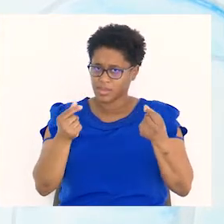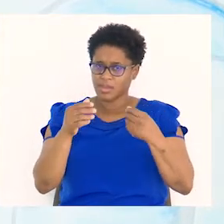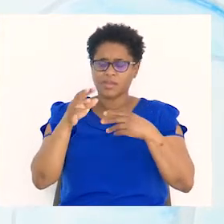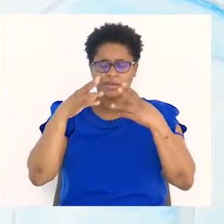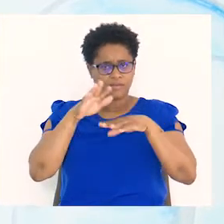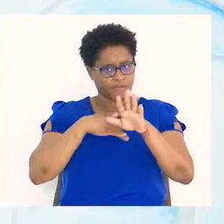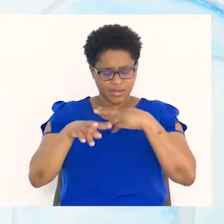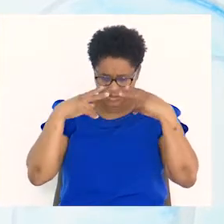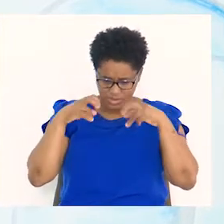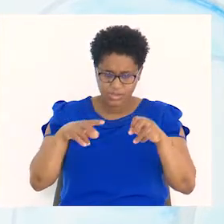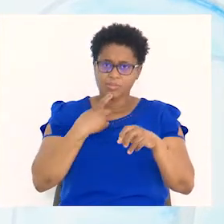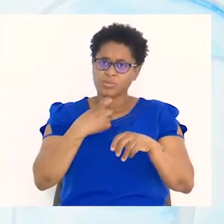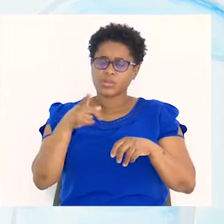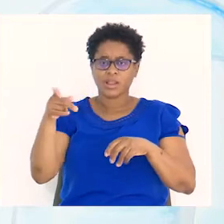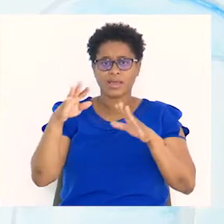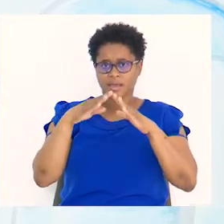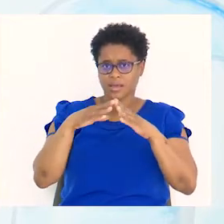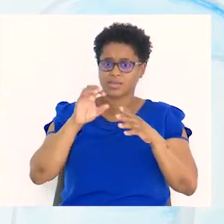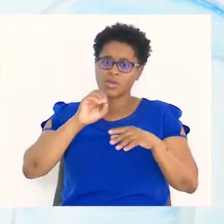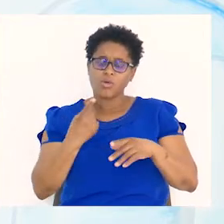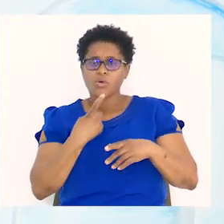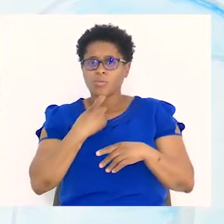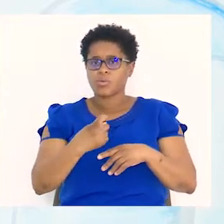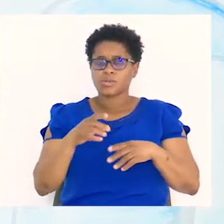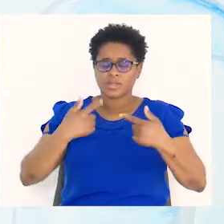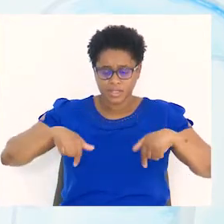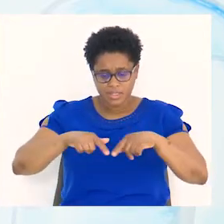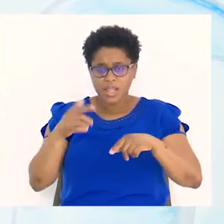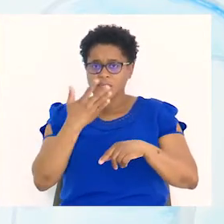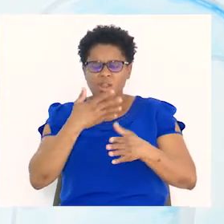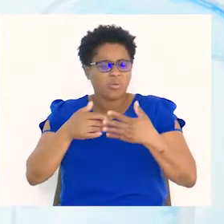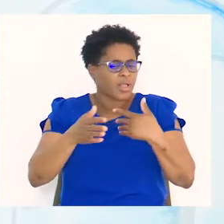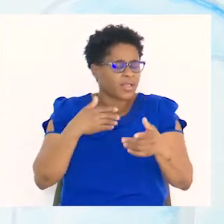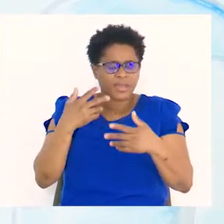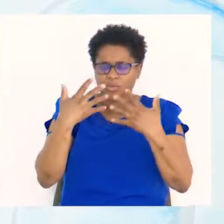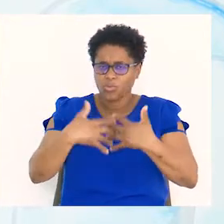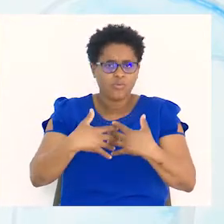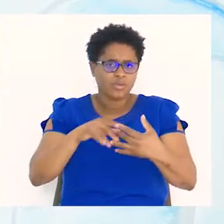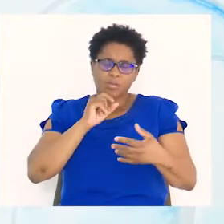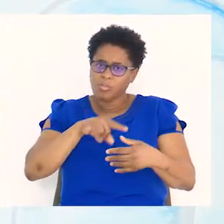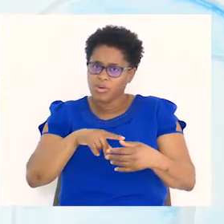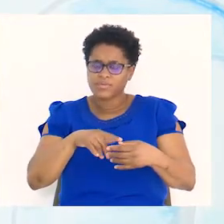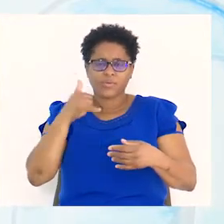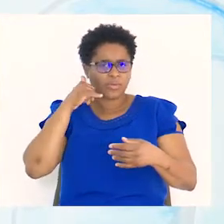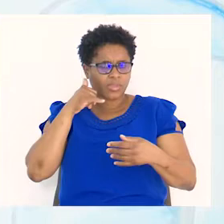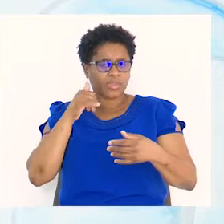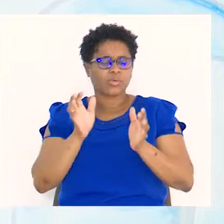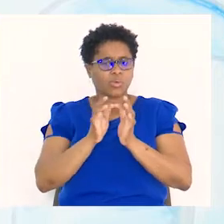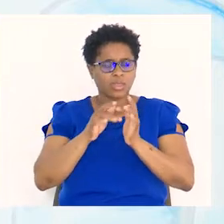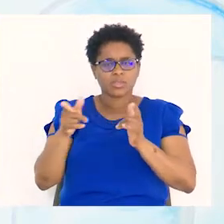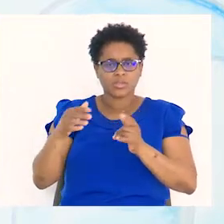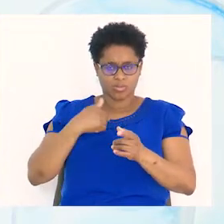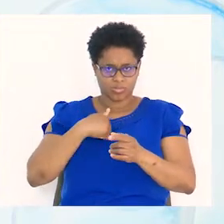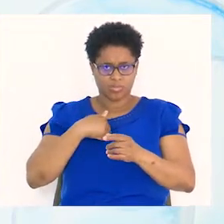ficar mais perito ou perita nessa matéria, faça pesquisas. Pergunta lá em casa ou pergunta na sala de aula.